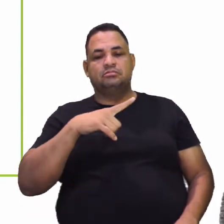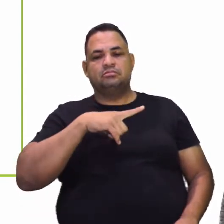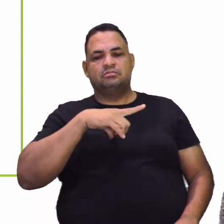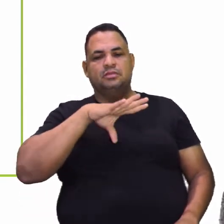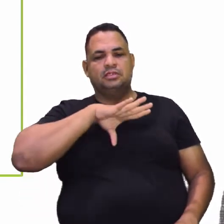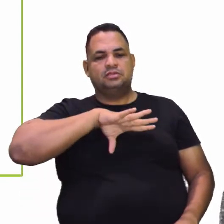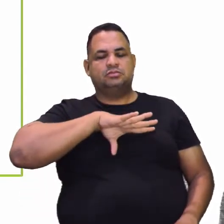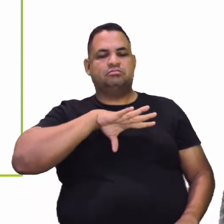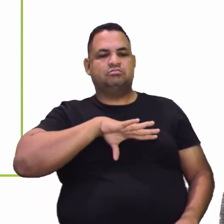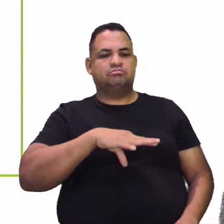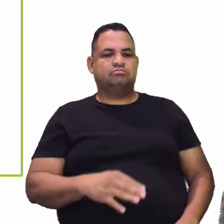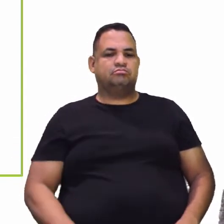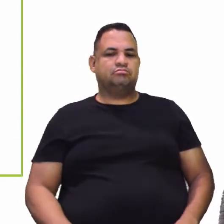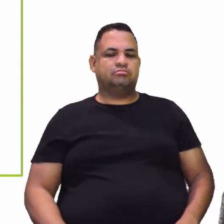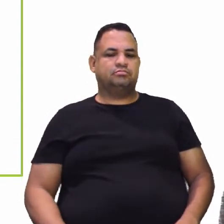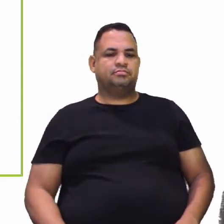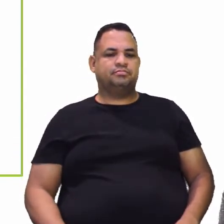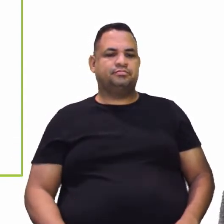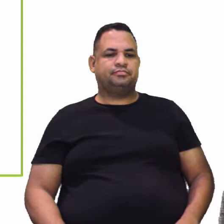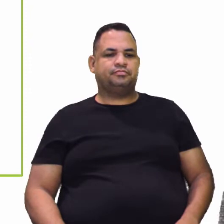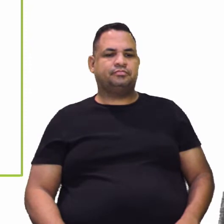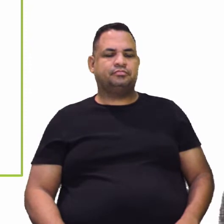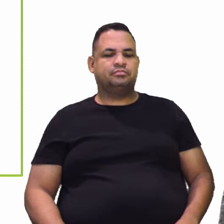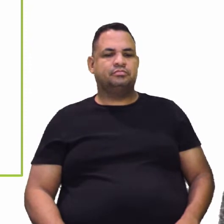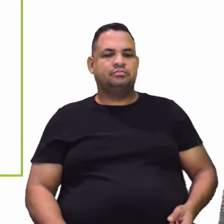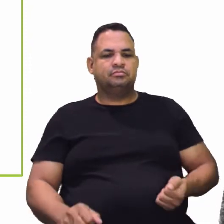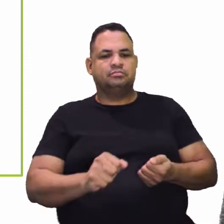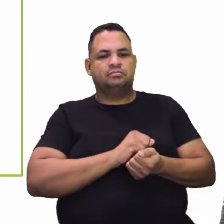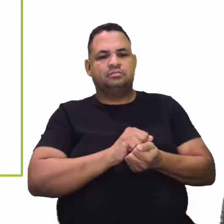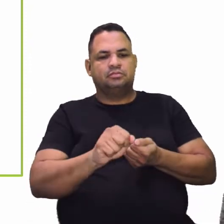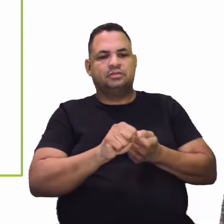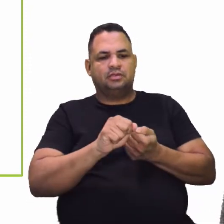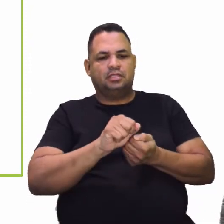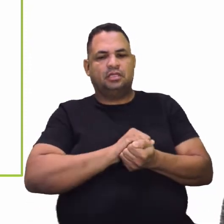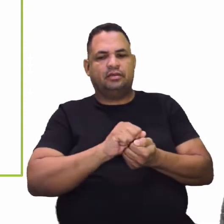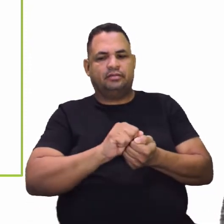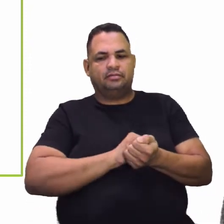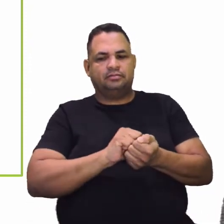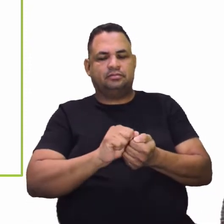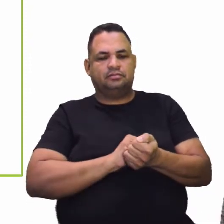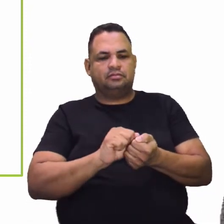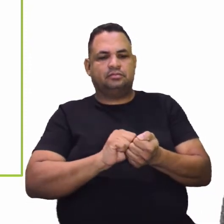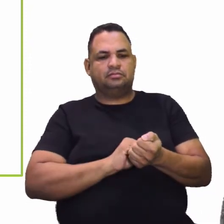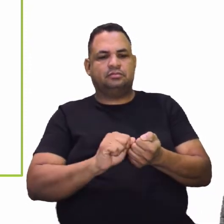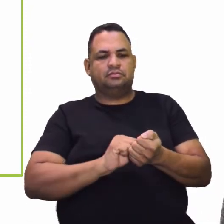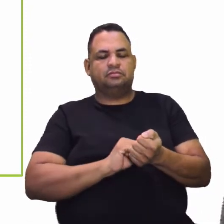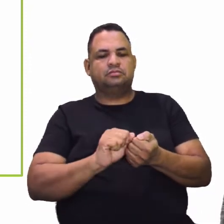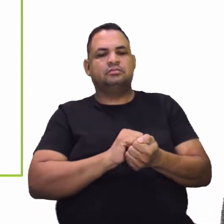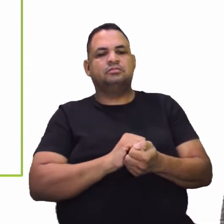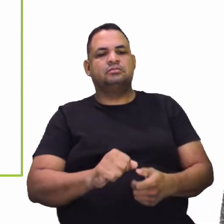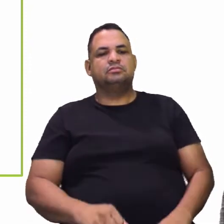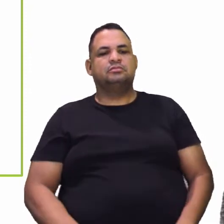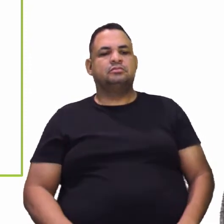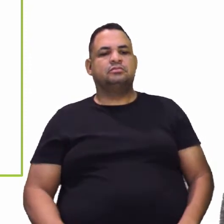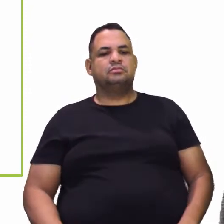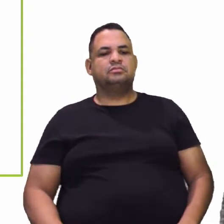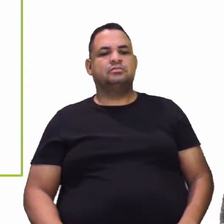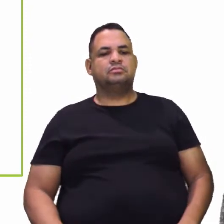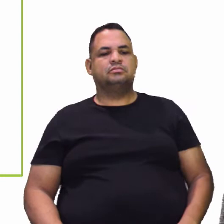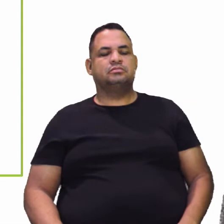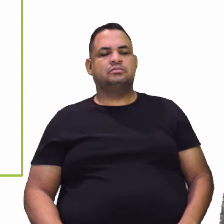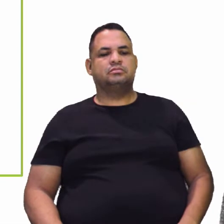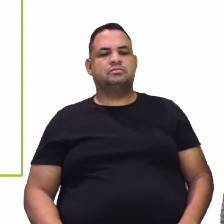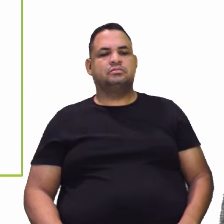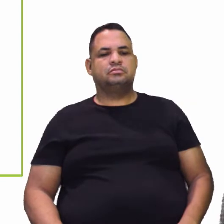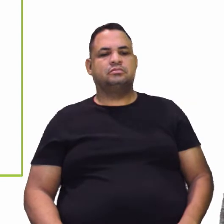português, né? A palavra lavar, wash, washes. A